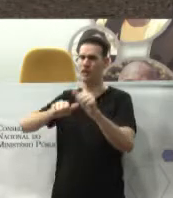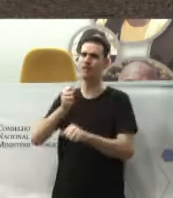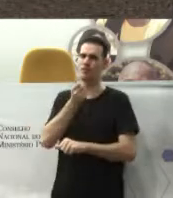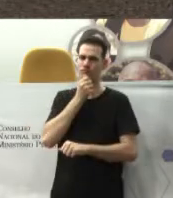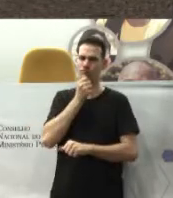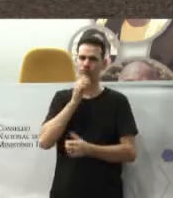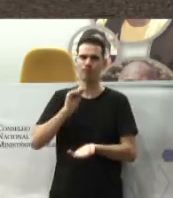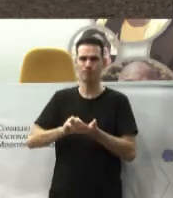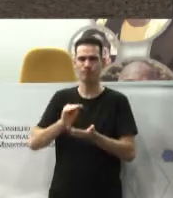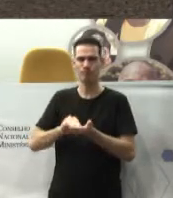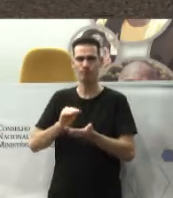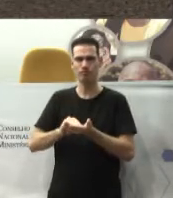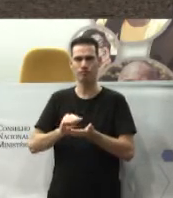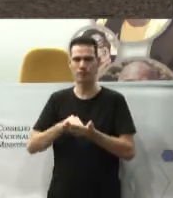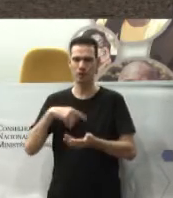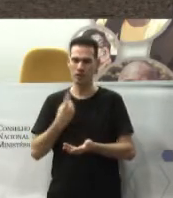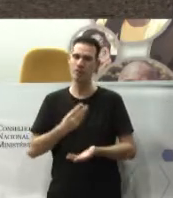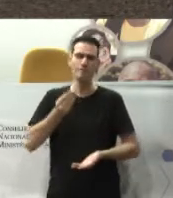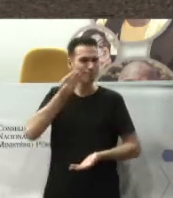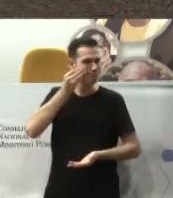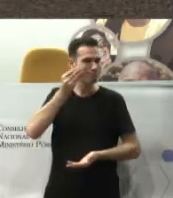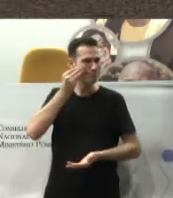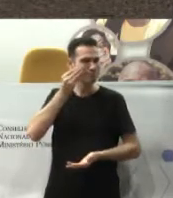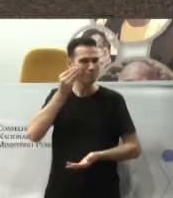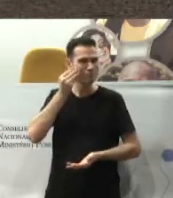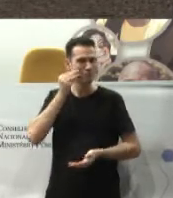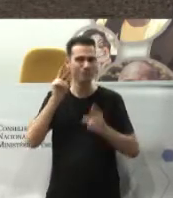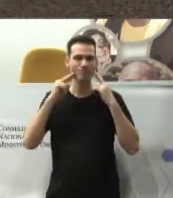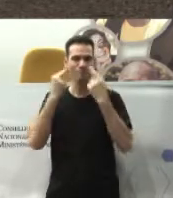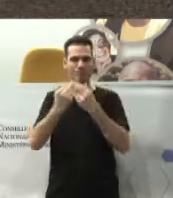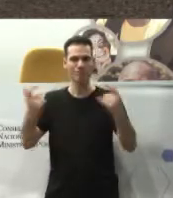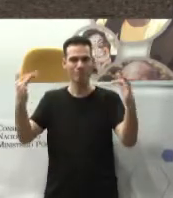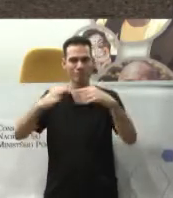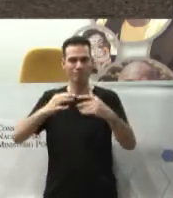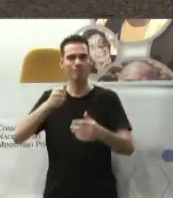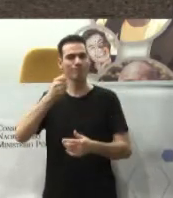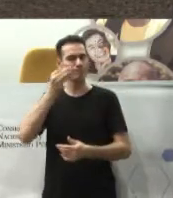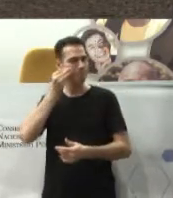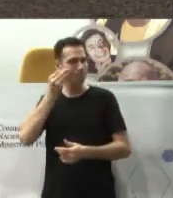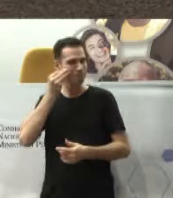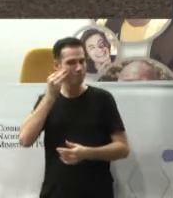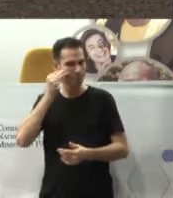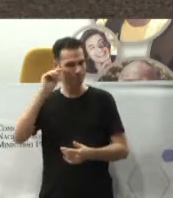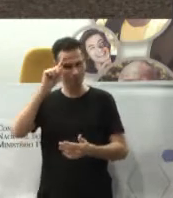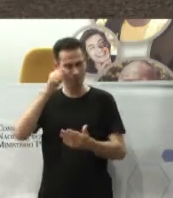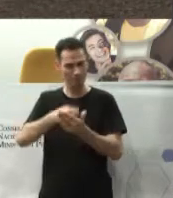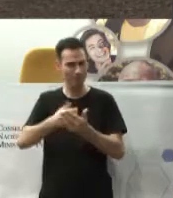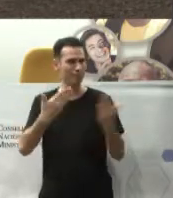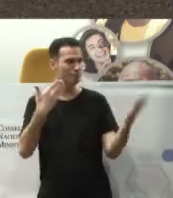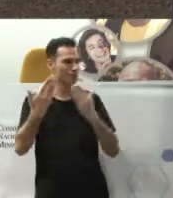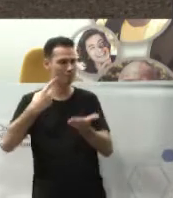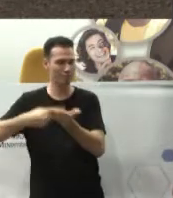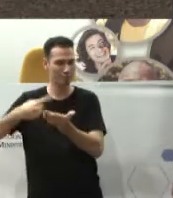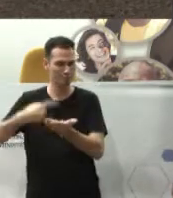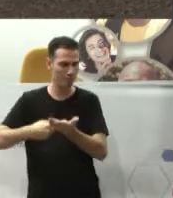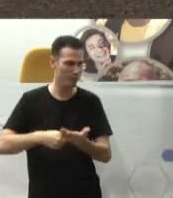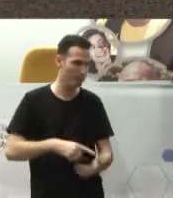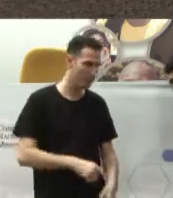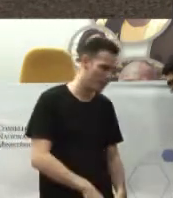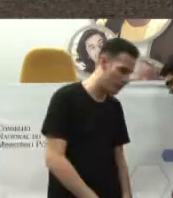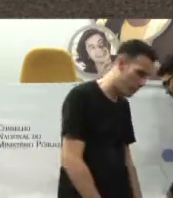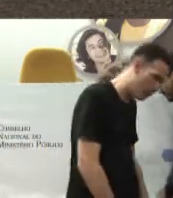ainda. Estamos continuando com as audiências a partir de um negócio processual firmado entre as partes